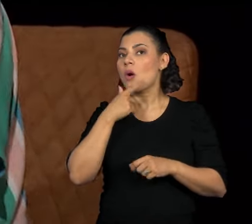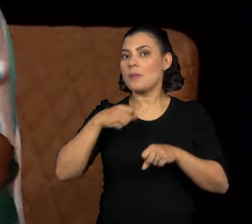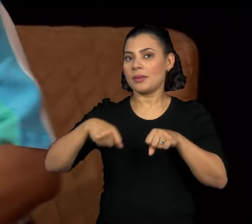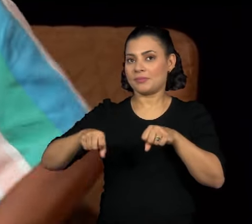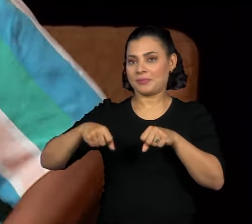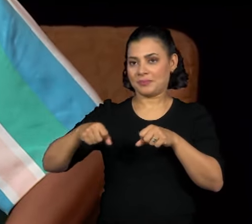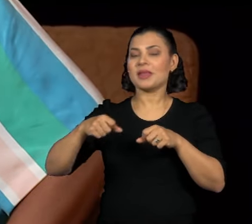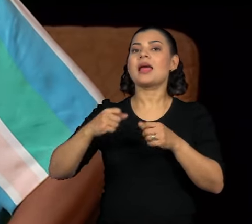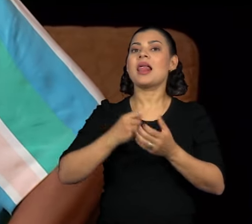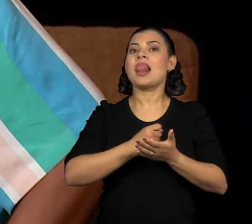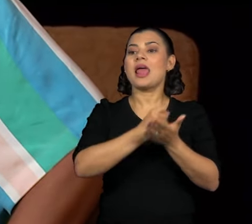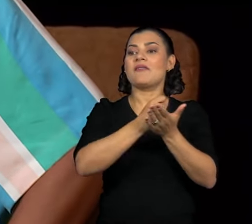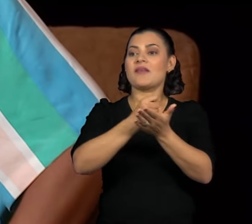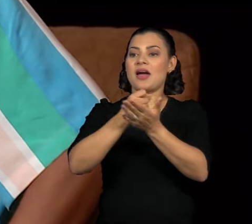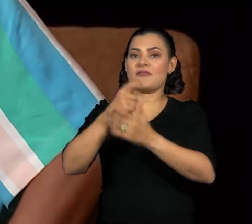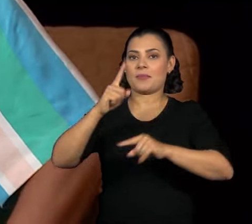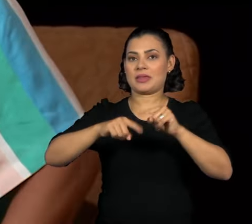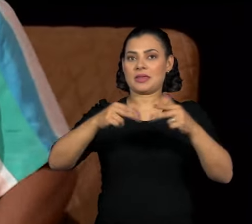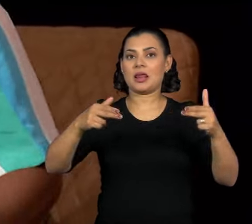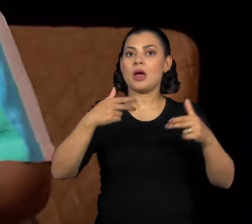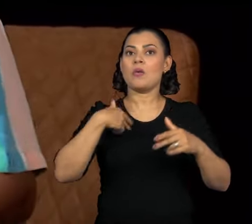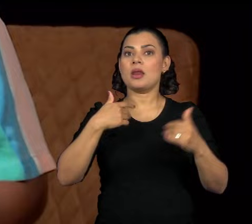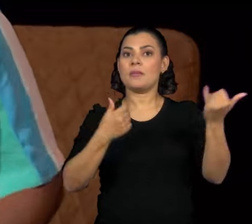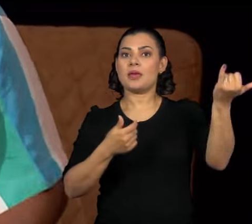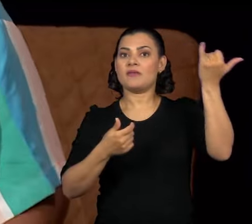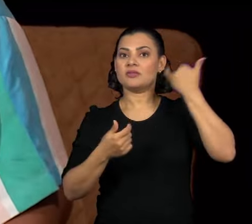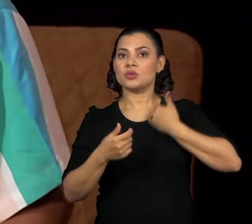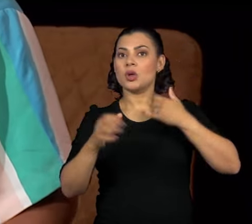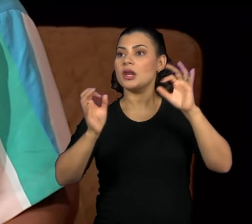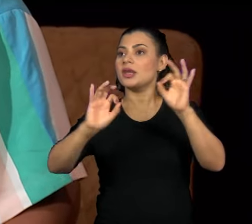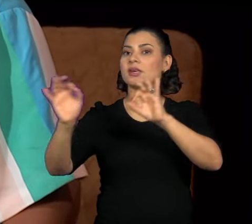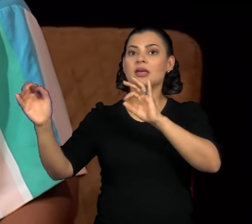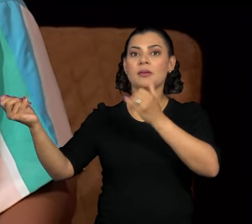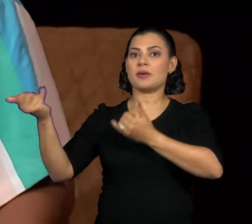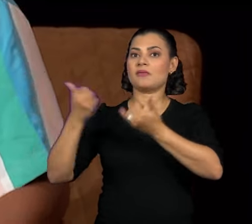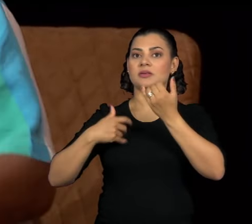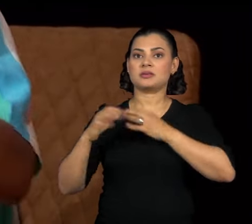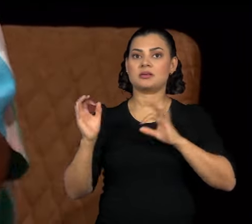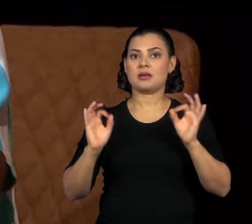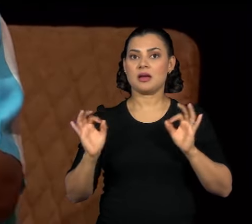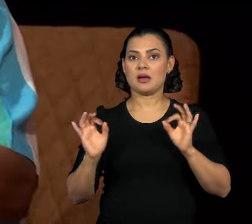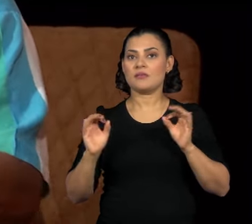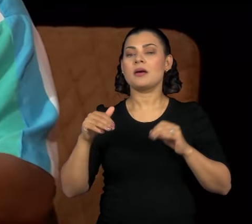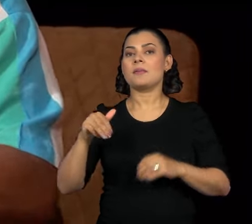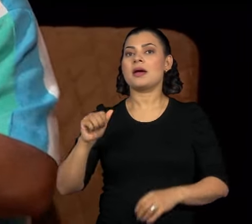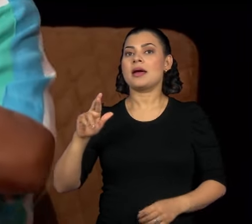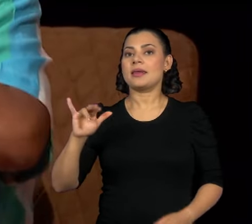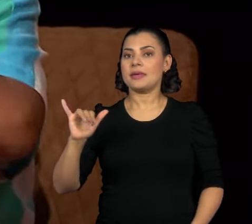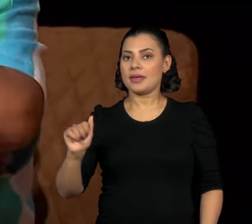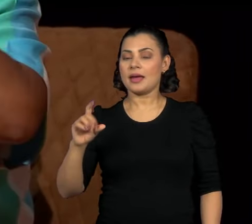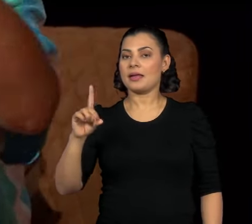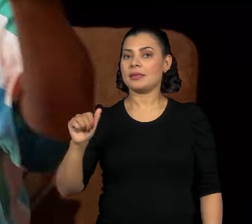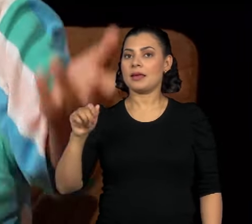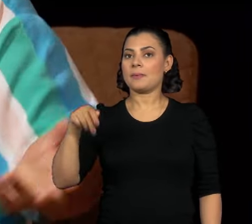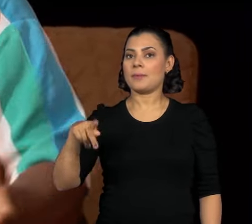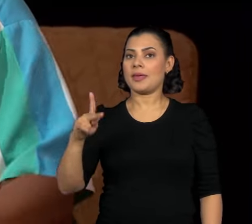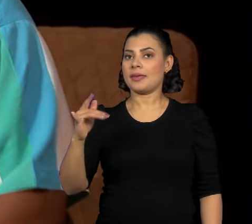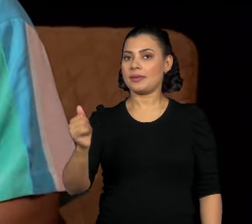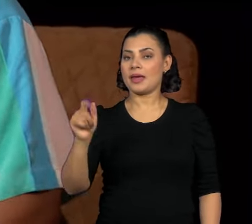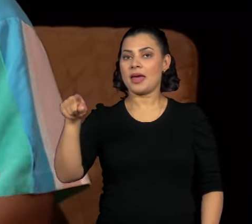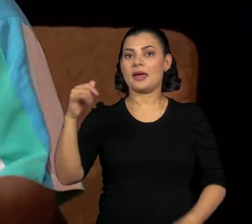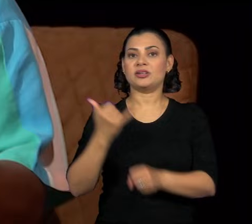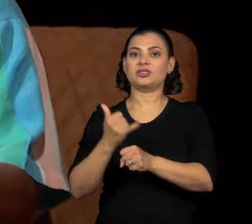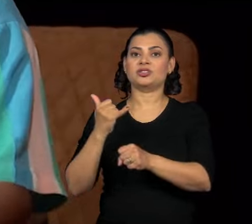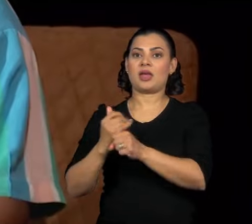o boy da revista foi o encarregado de me dar notícia, porque ninguém conseguia me dar notícia. Maria da Penha, que era a chefe geral